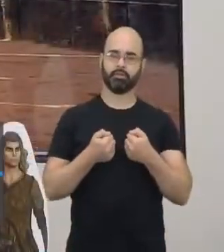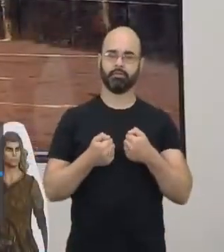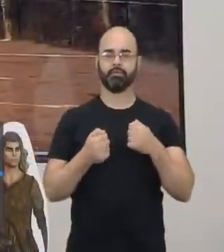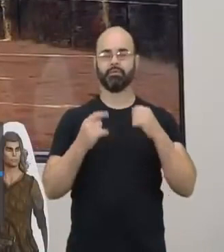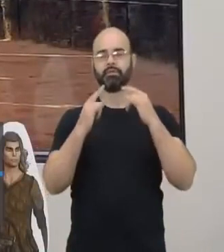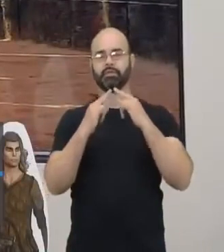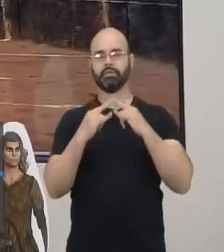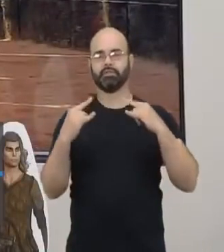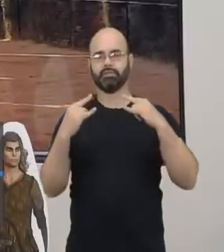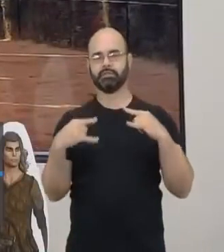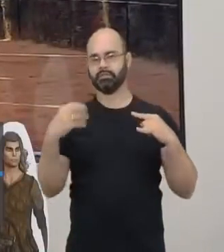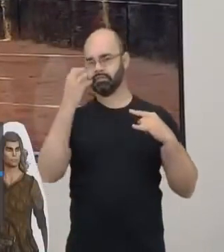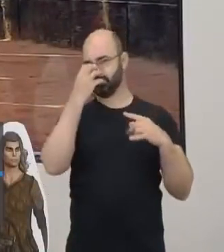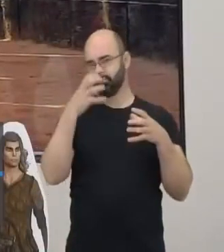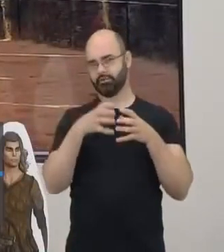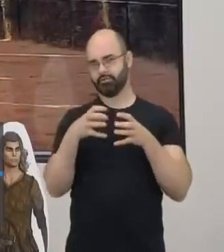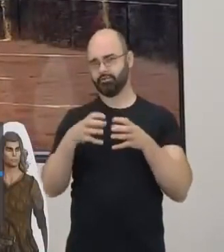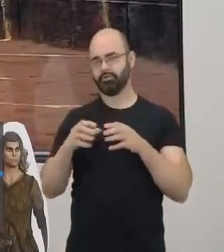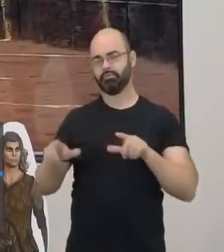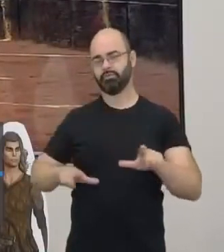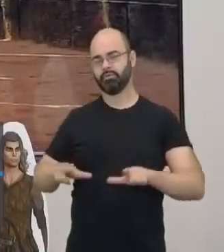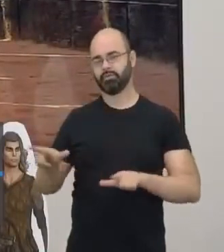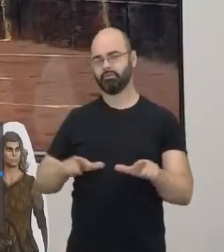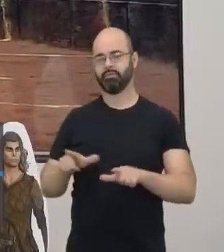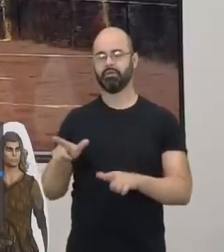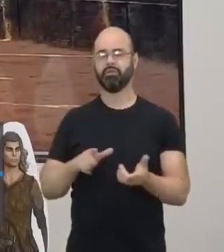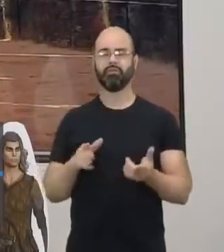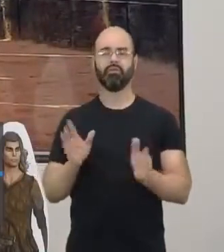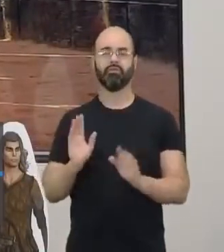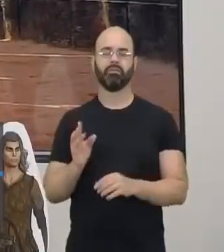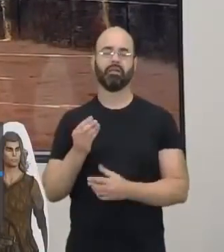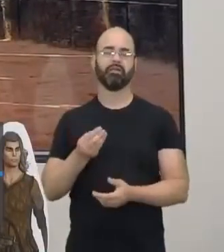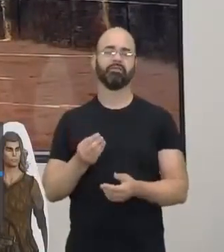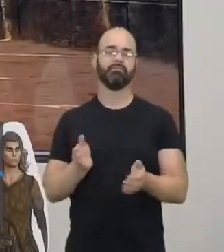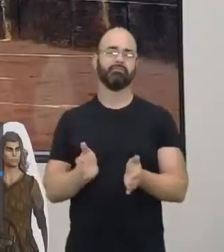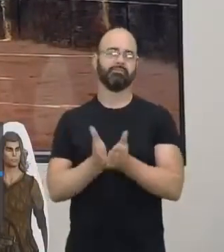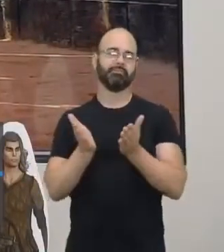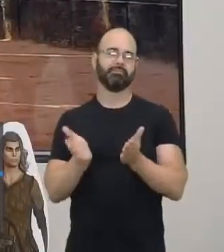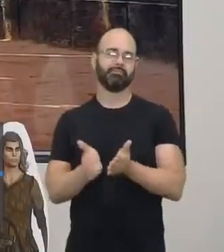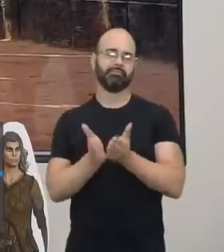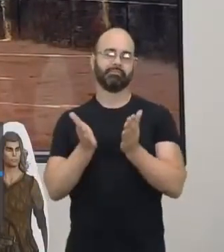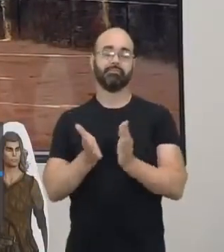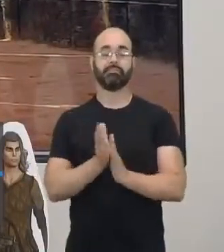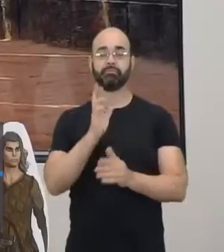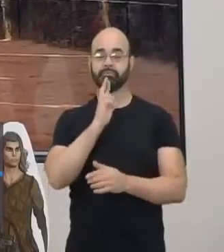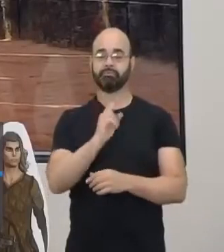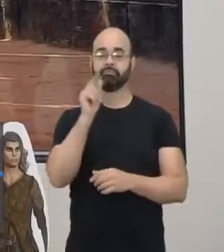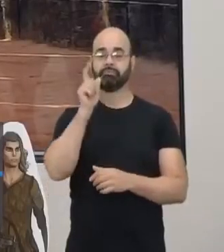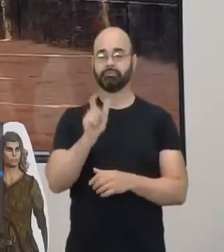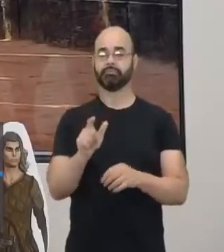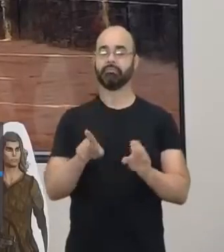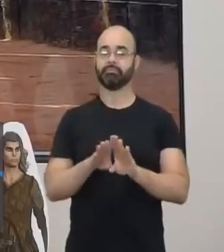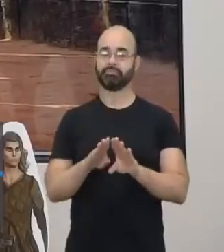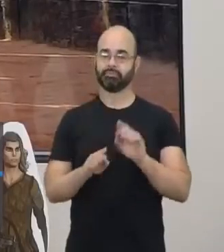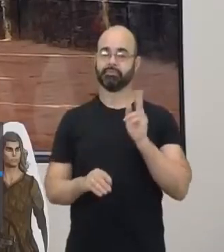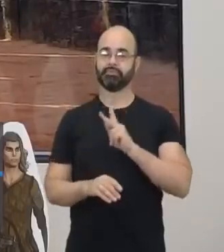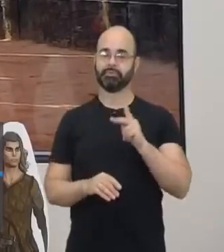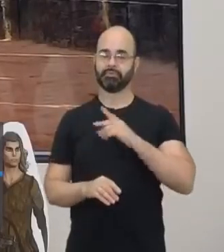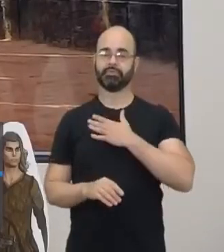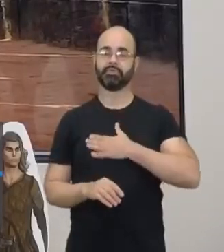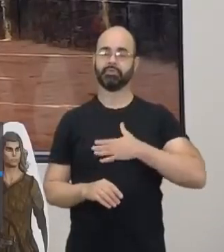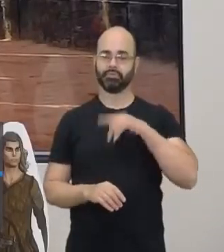em péssimas condições de vida. Os próprios estavam nessas lutas. Olha que resposta bacana também, Pro. Muito obrigada, Pro